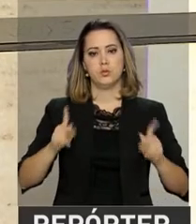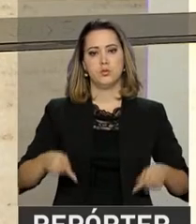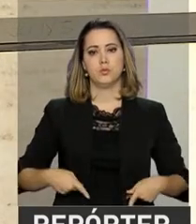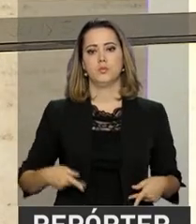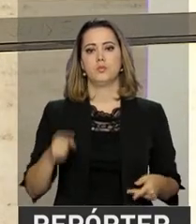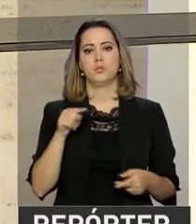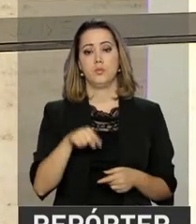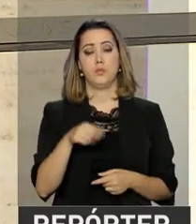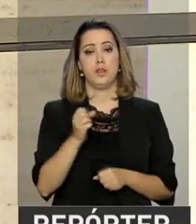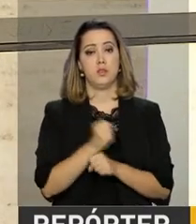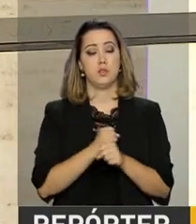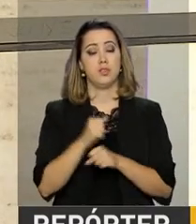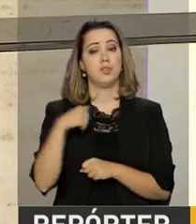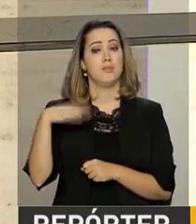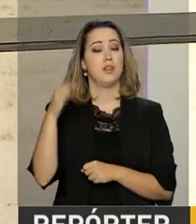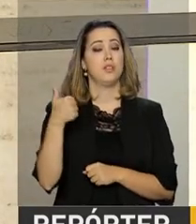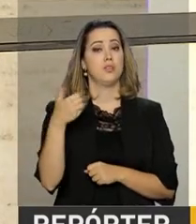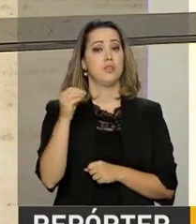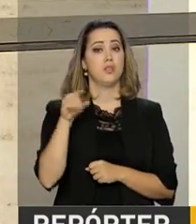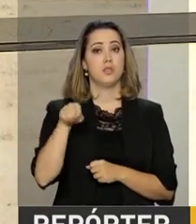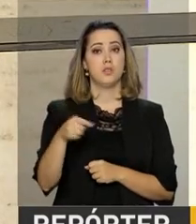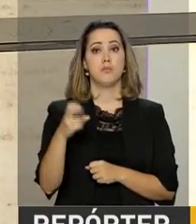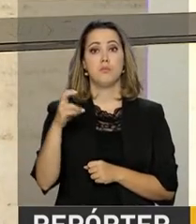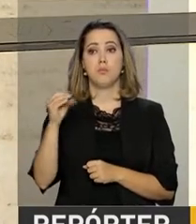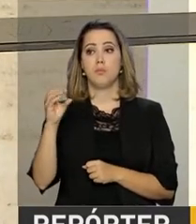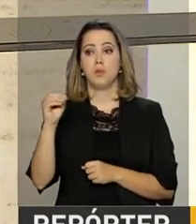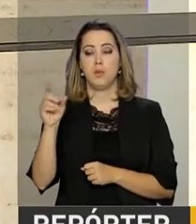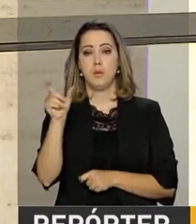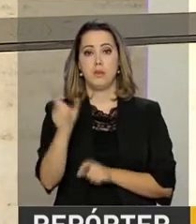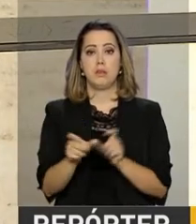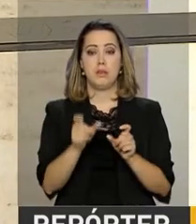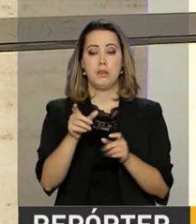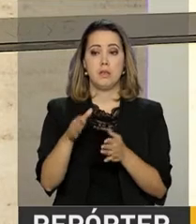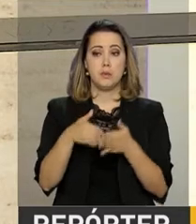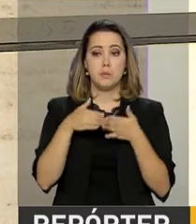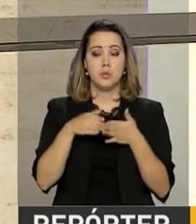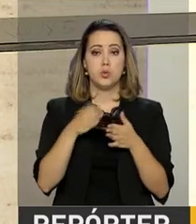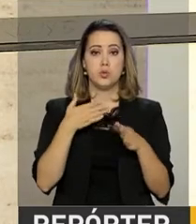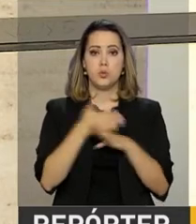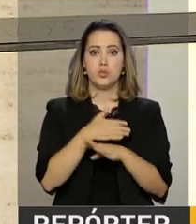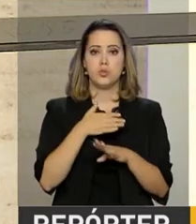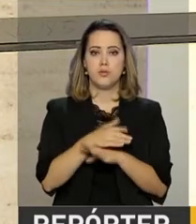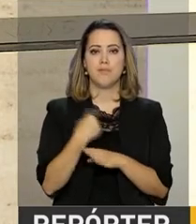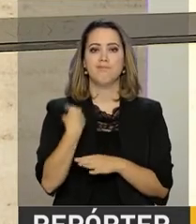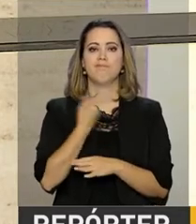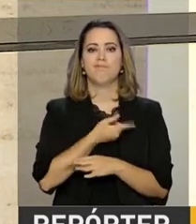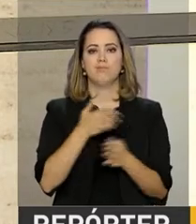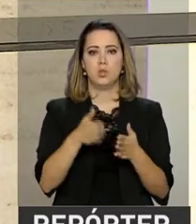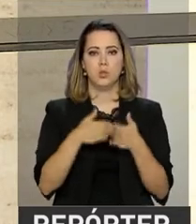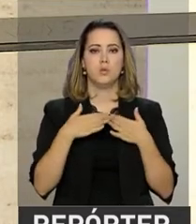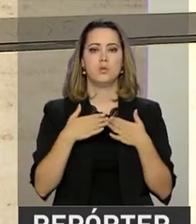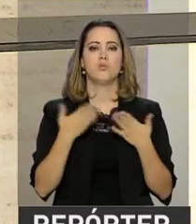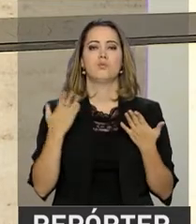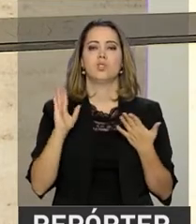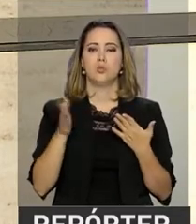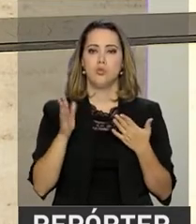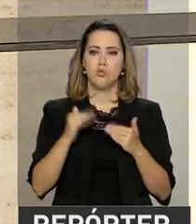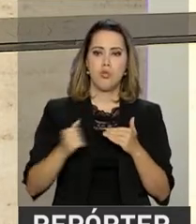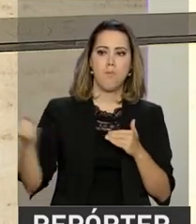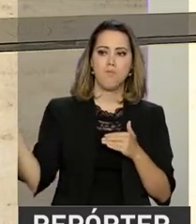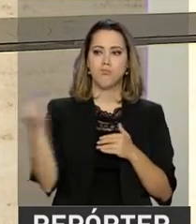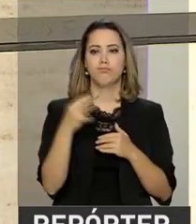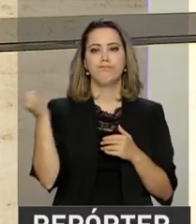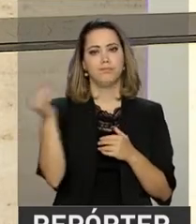mais de 10.500 solicitações de refúgio. Então, assim, a nossa demanda, que já é grande, pelas estatísticas,